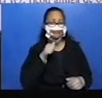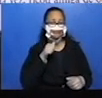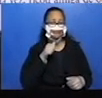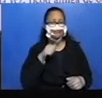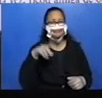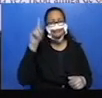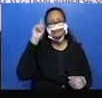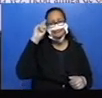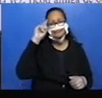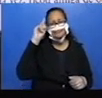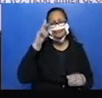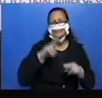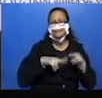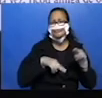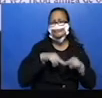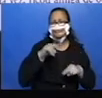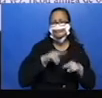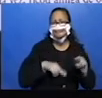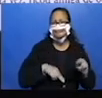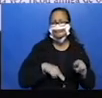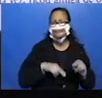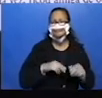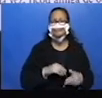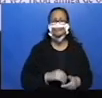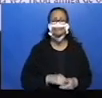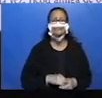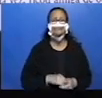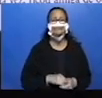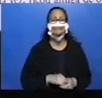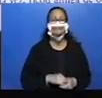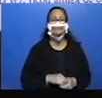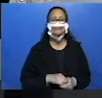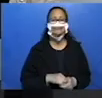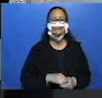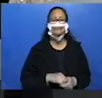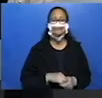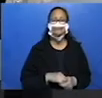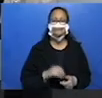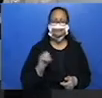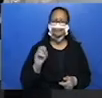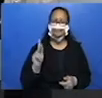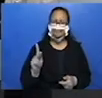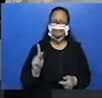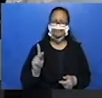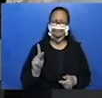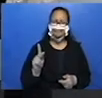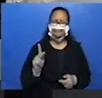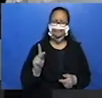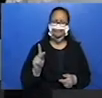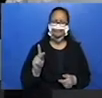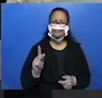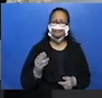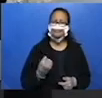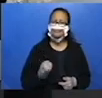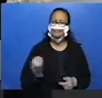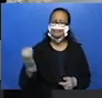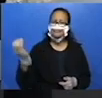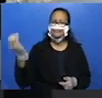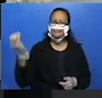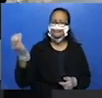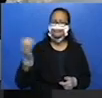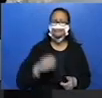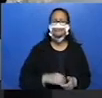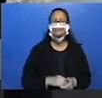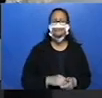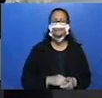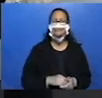nas lojinhas. Até aí tudo bem? Tranquilo? Uma descrição de uma viagem? Vamos ver o que vem por aí?